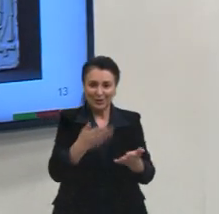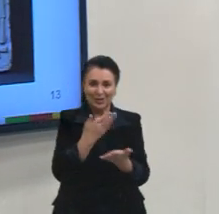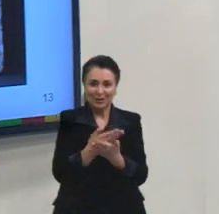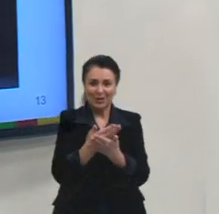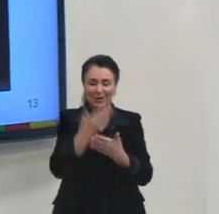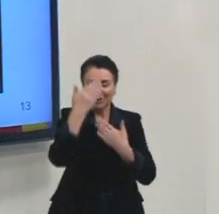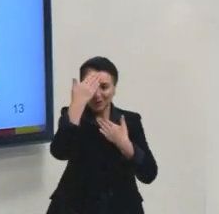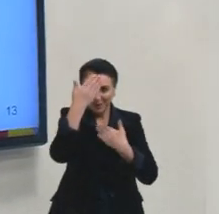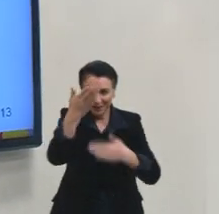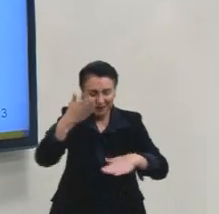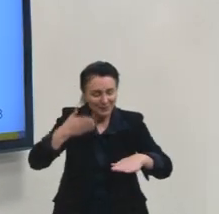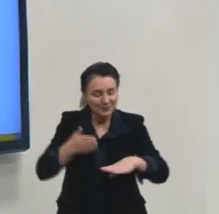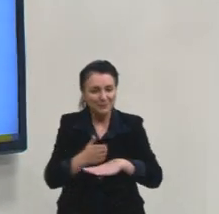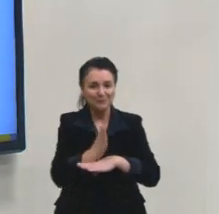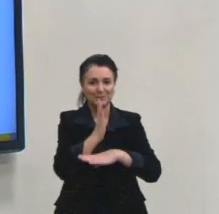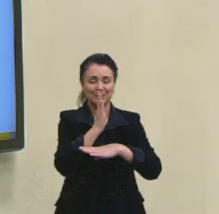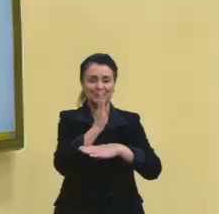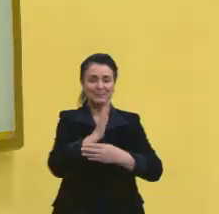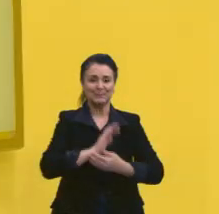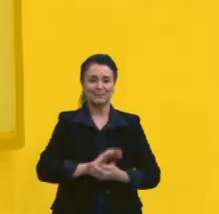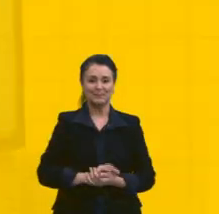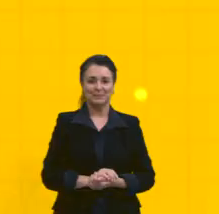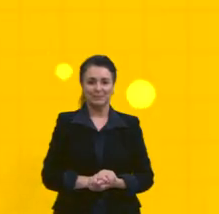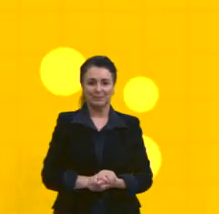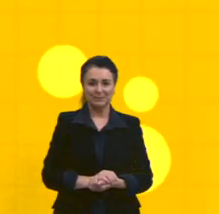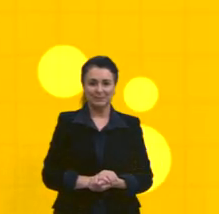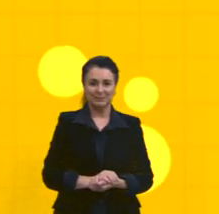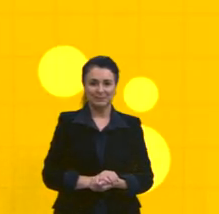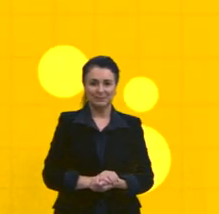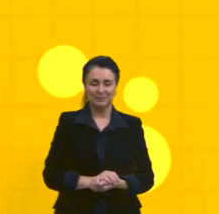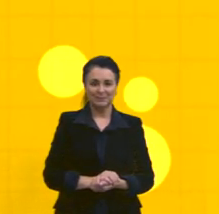e partiu passar E aí